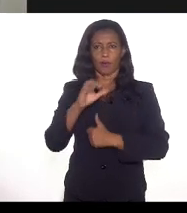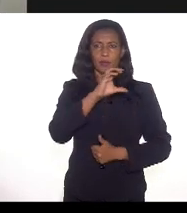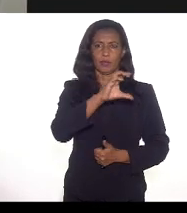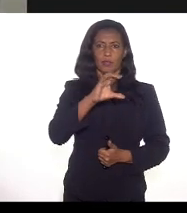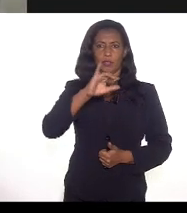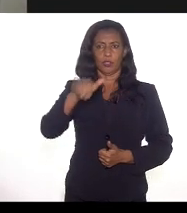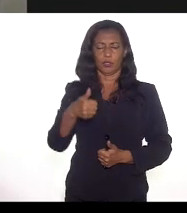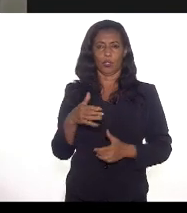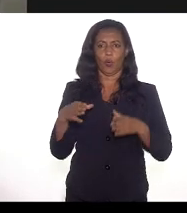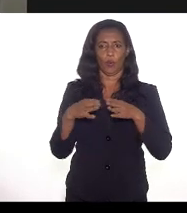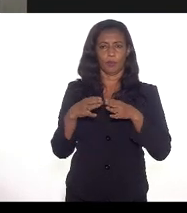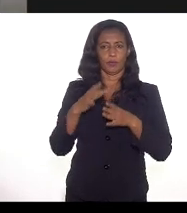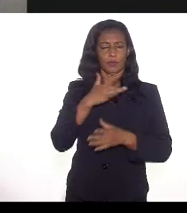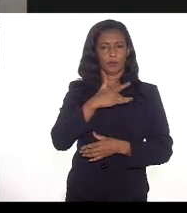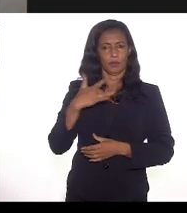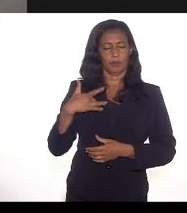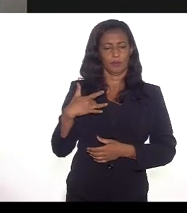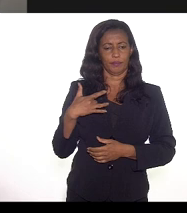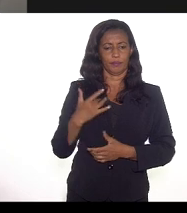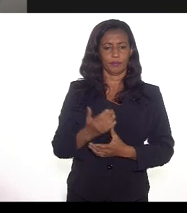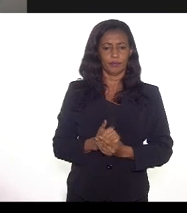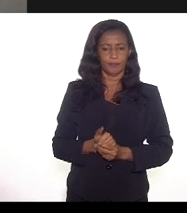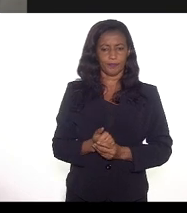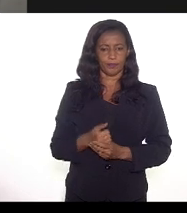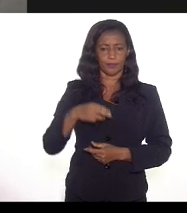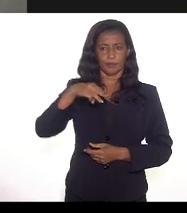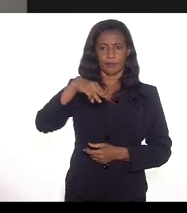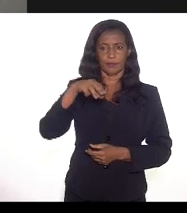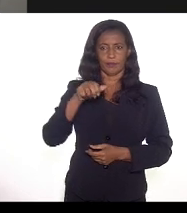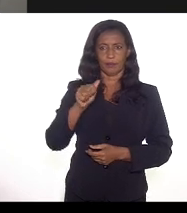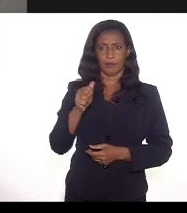Obrigado. Pela Comissão de Saúde, deputada. Tranquilo, presidente.